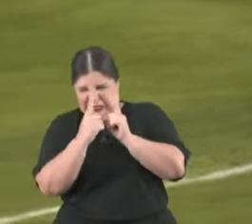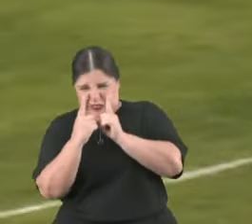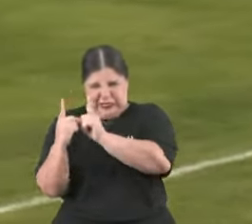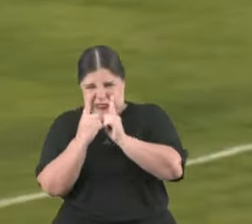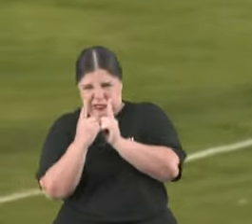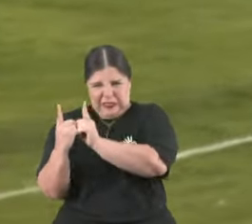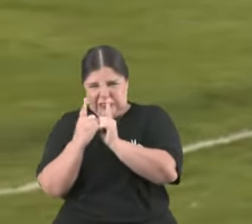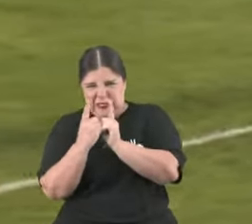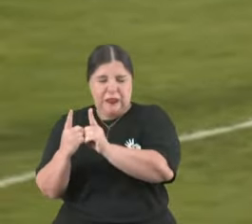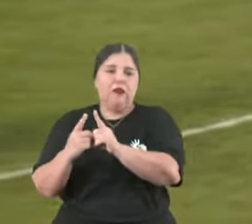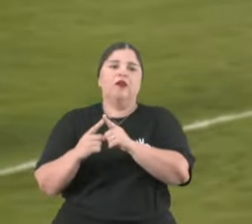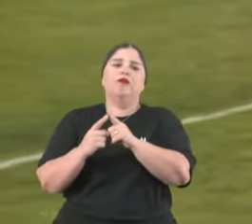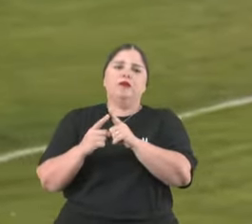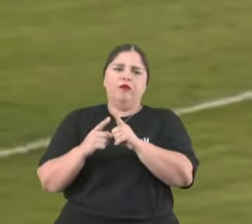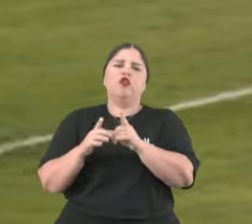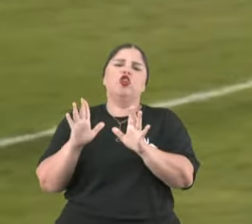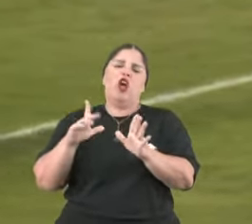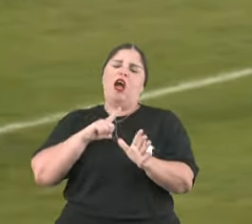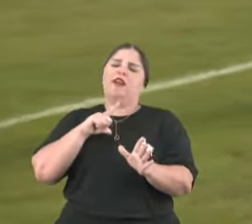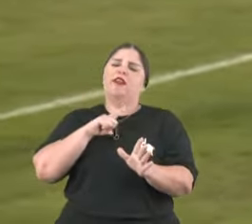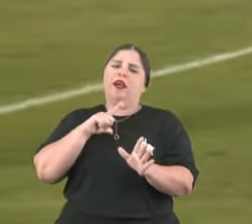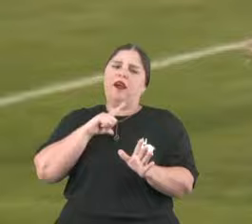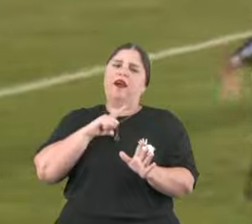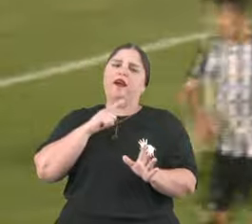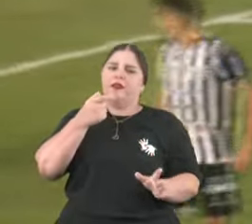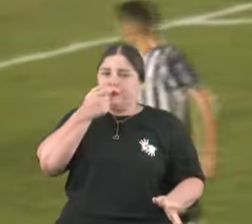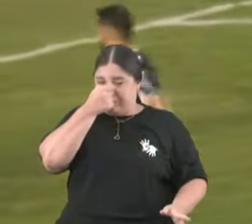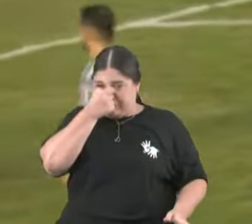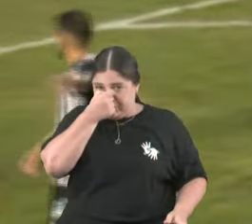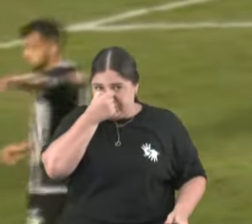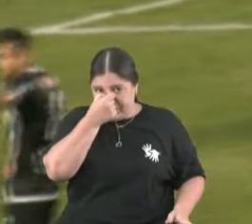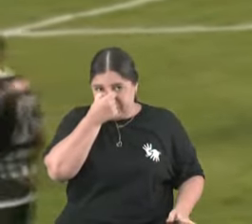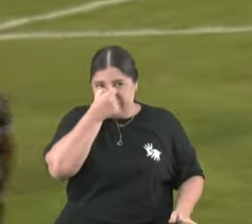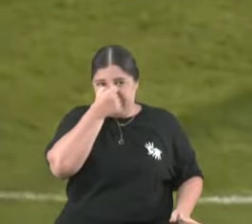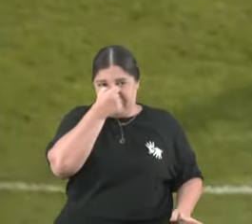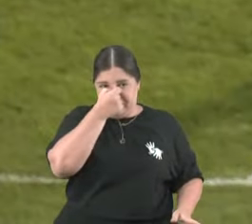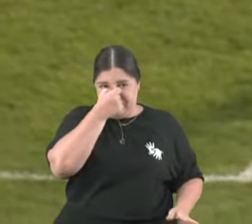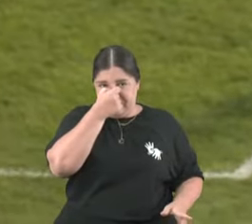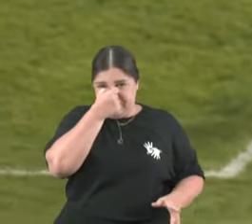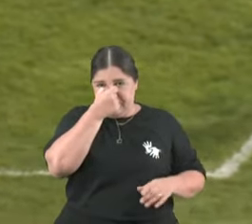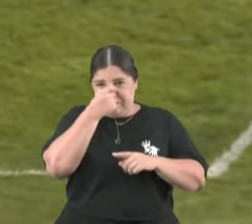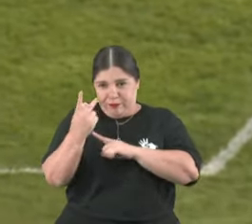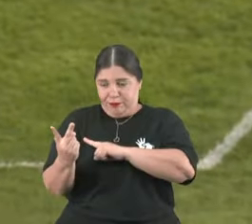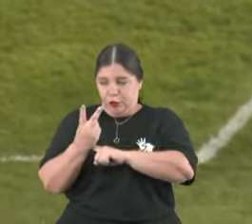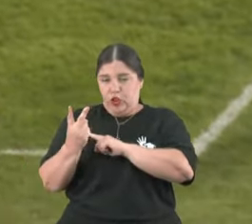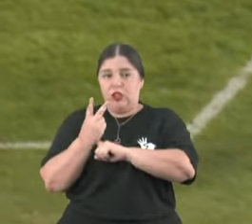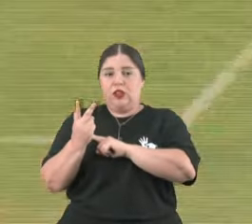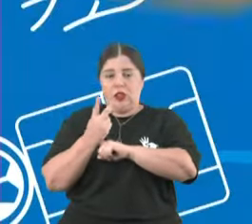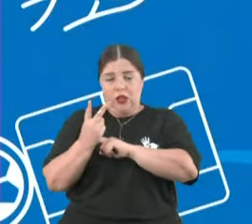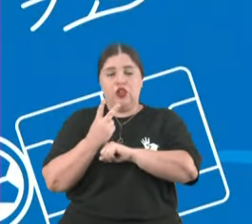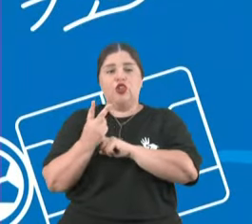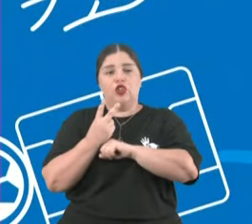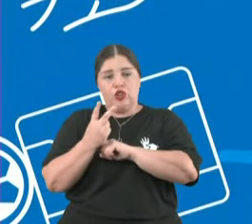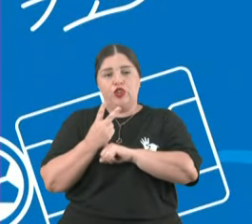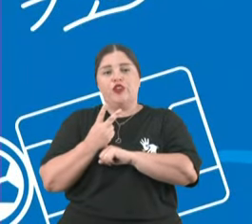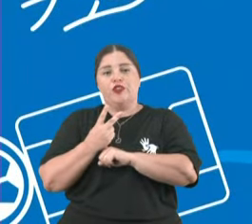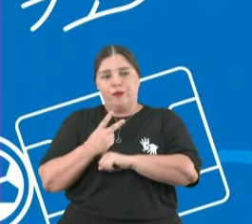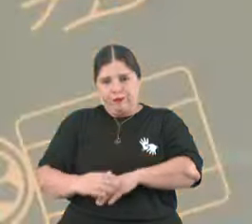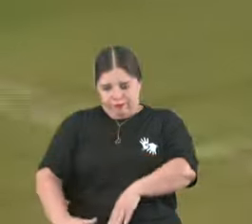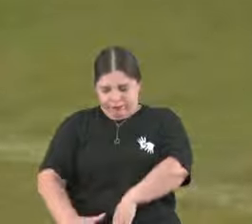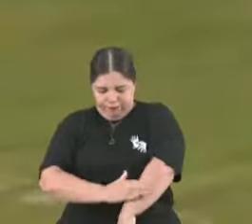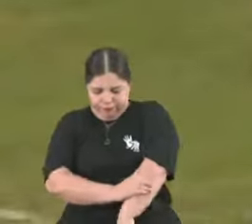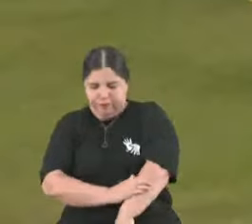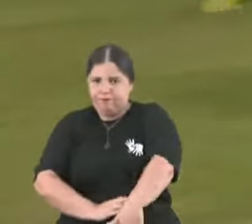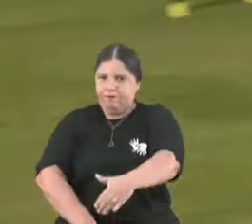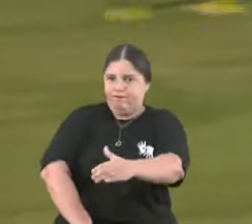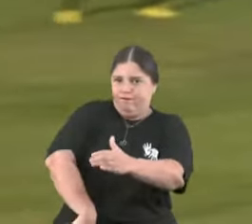joga com a proteção ali no pau da venta, né? E depois ele foi calçado pelo Léo Pereira. Alagoano 2024 é massa.